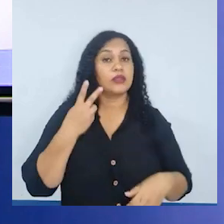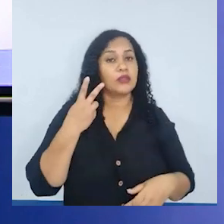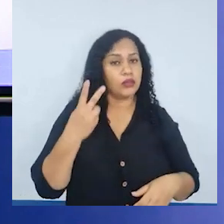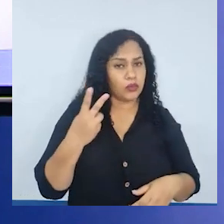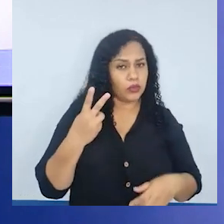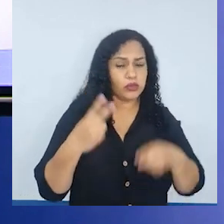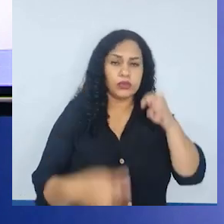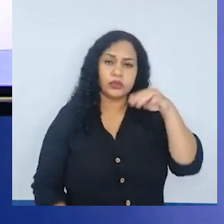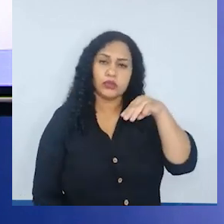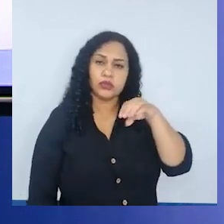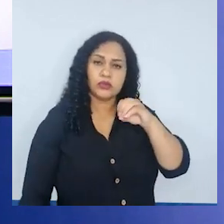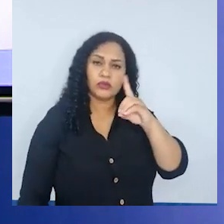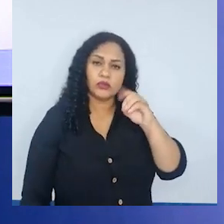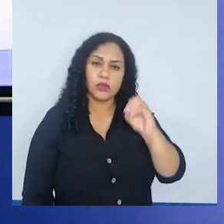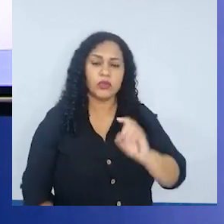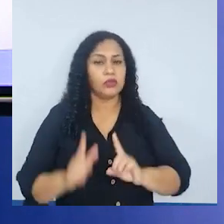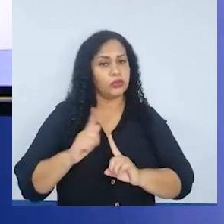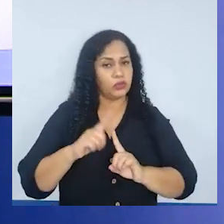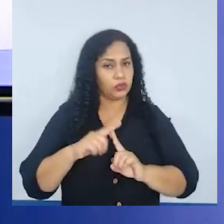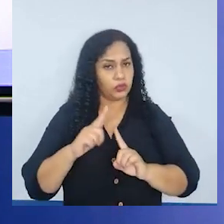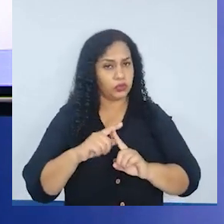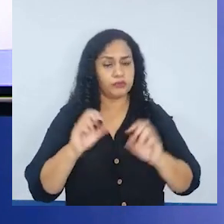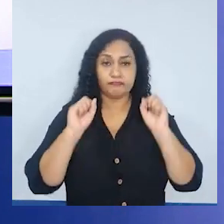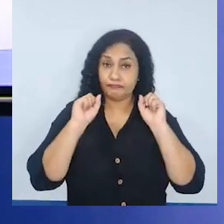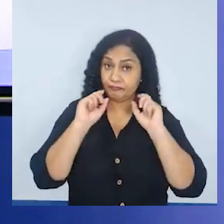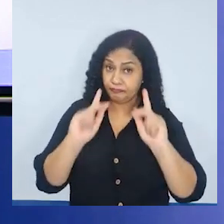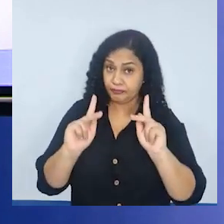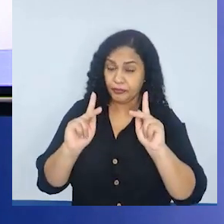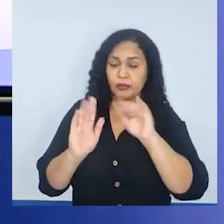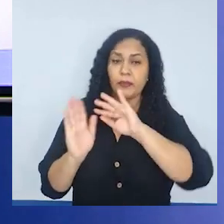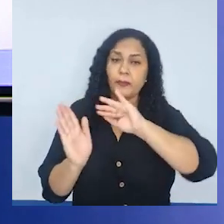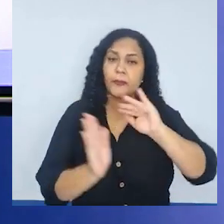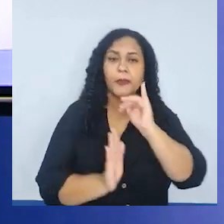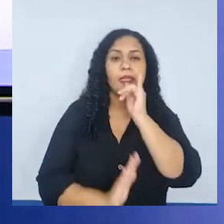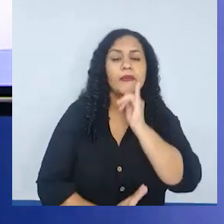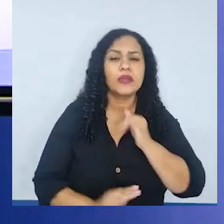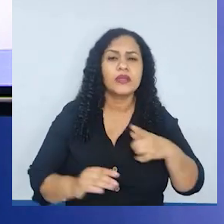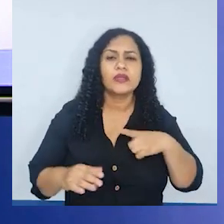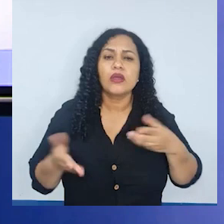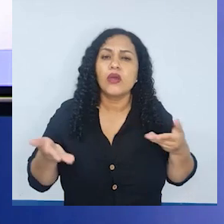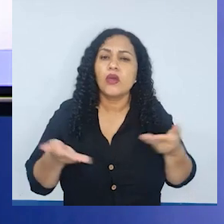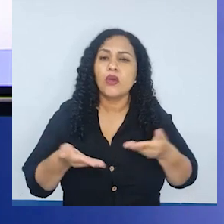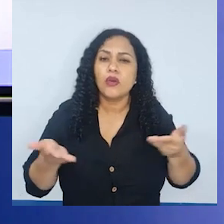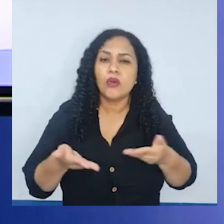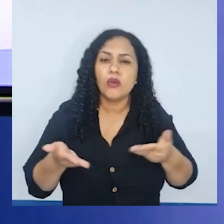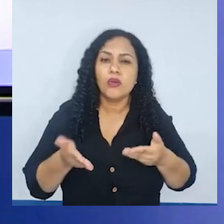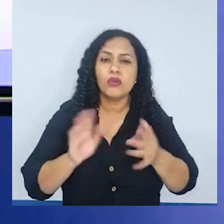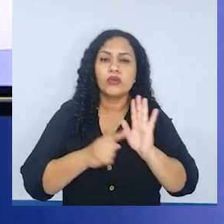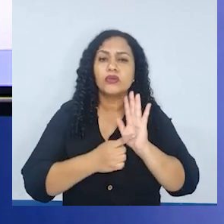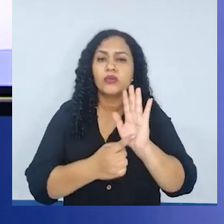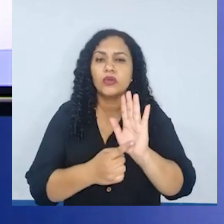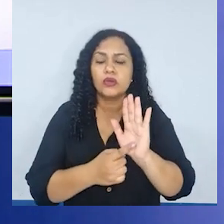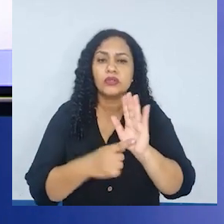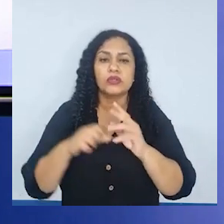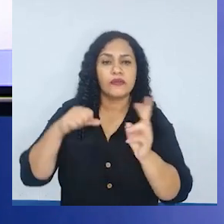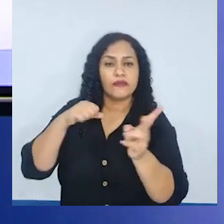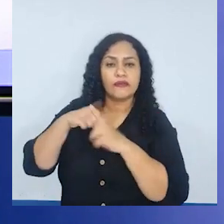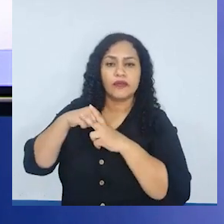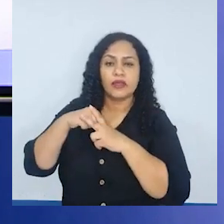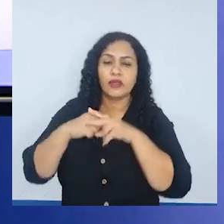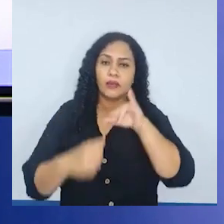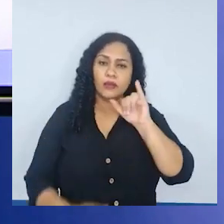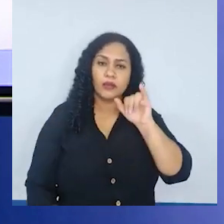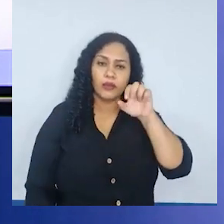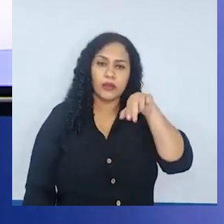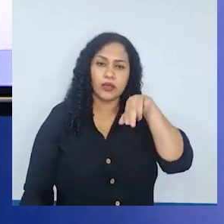2 modos, tá bom? Por exemplo, nós temos hoje o modo indicativo e o